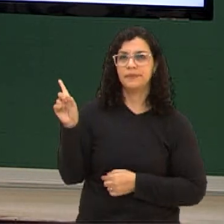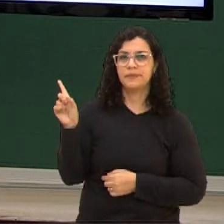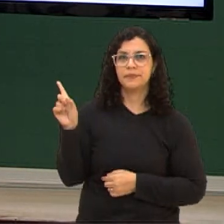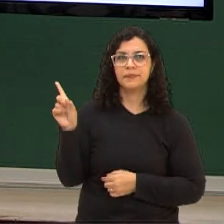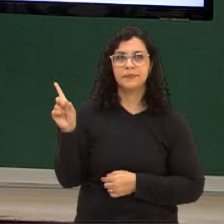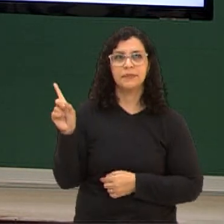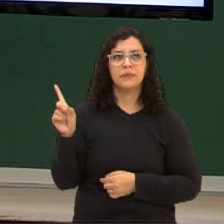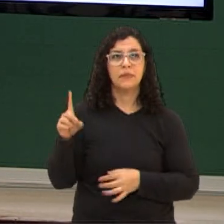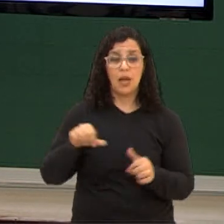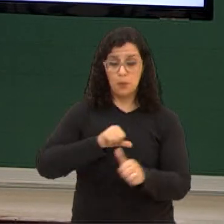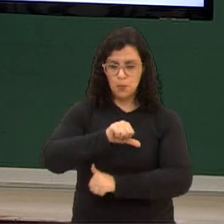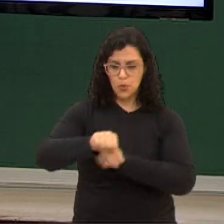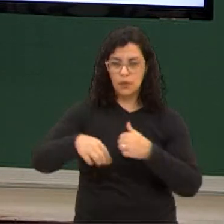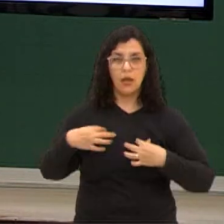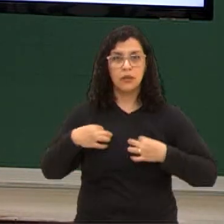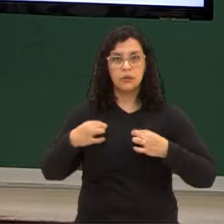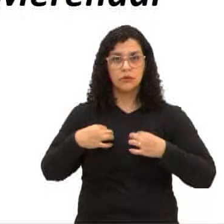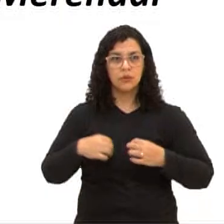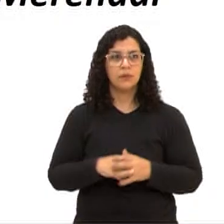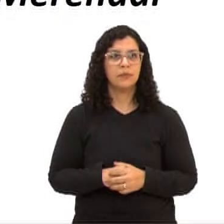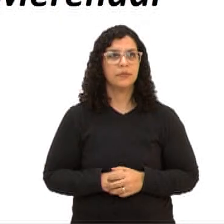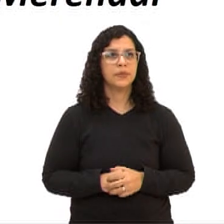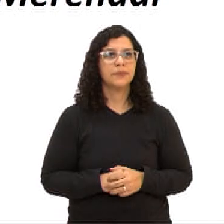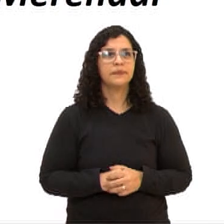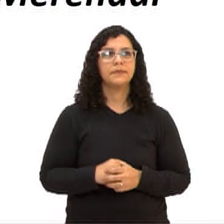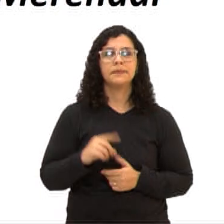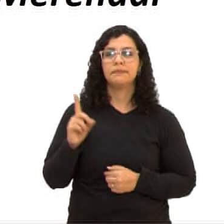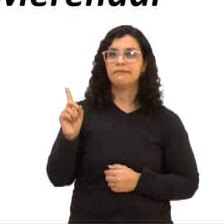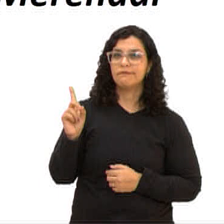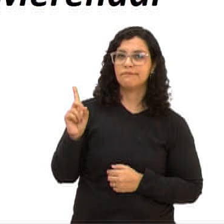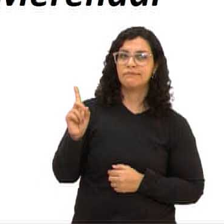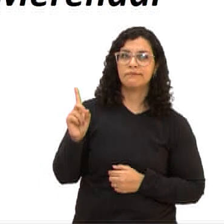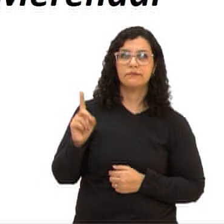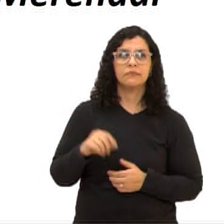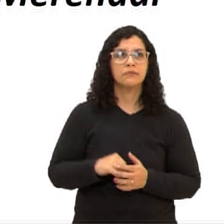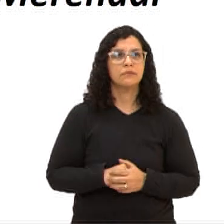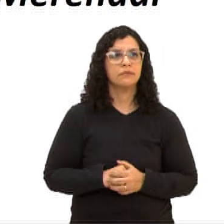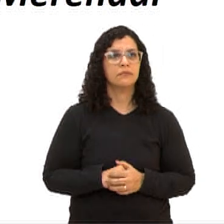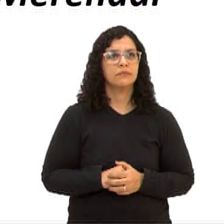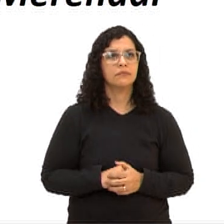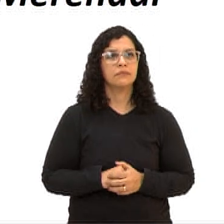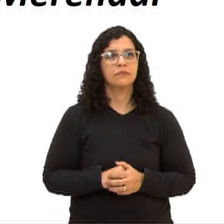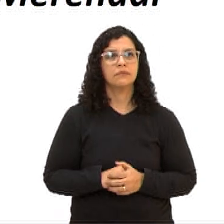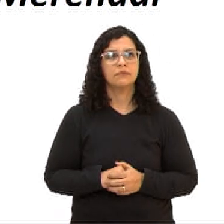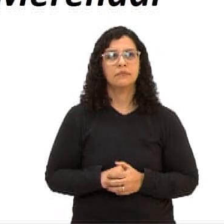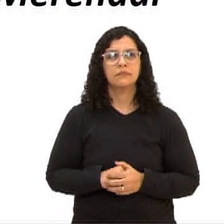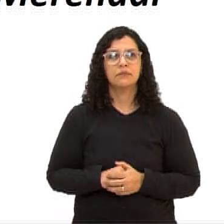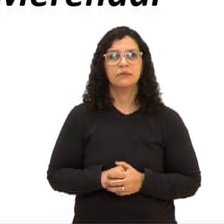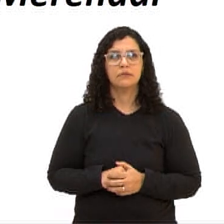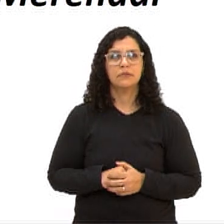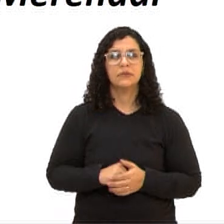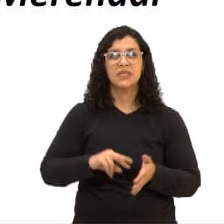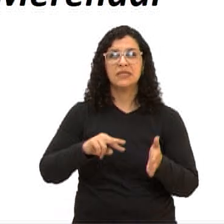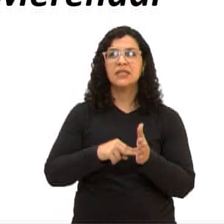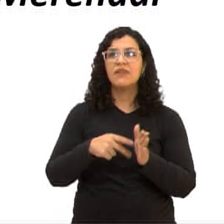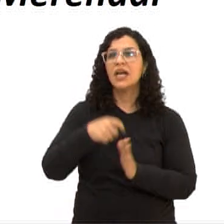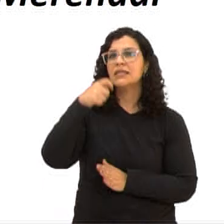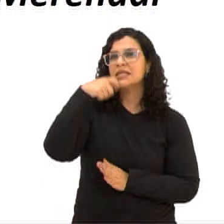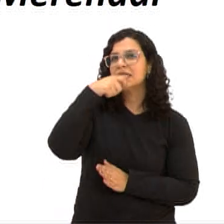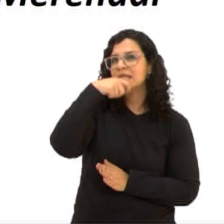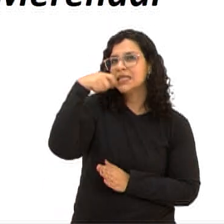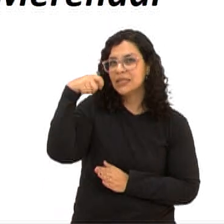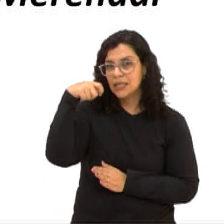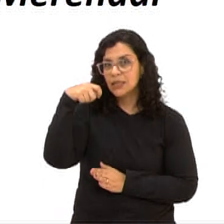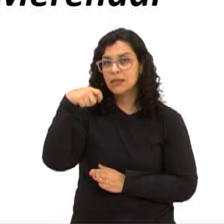Cambiar la roupa, que é trocar de roupa, né? Cepillar los dientes e el pelo. Escovar